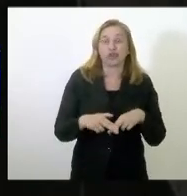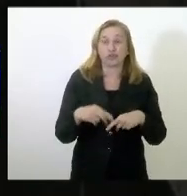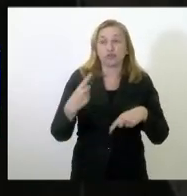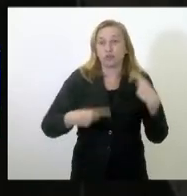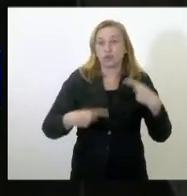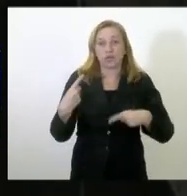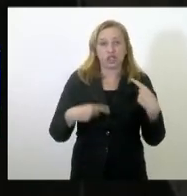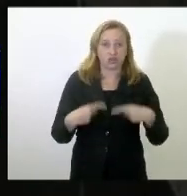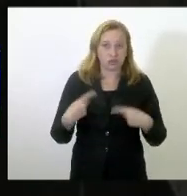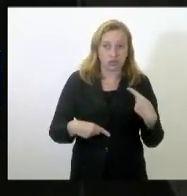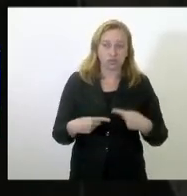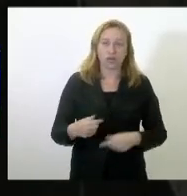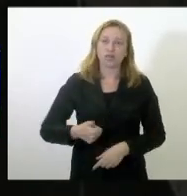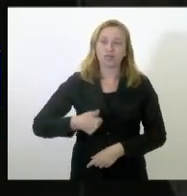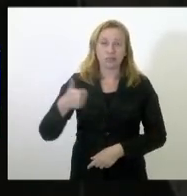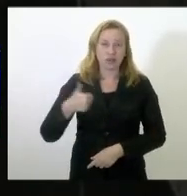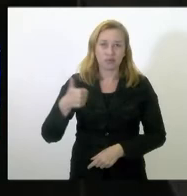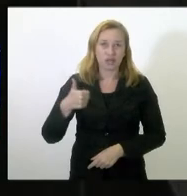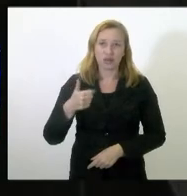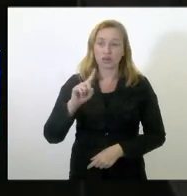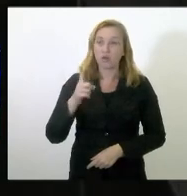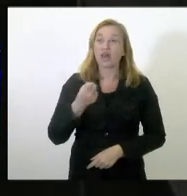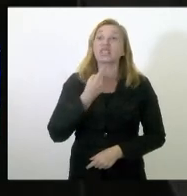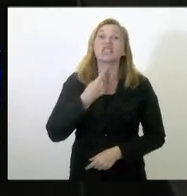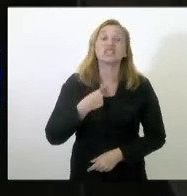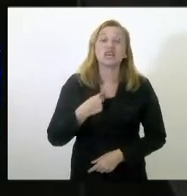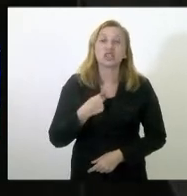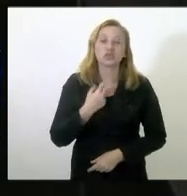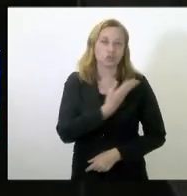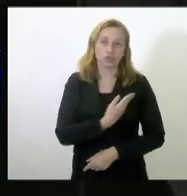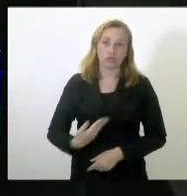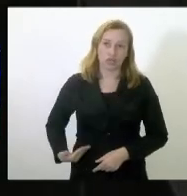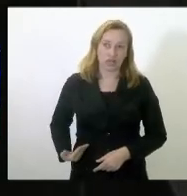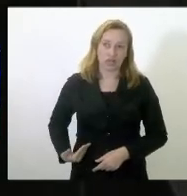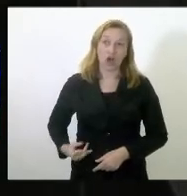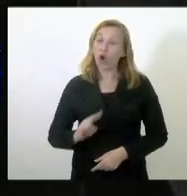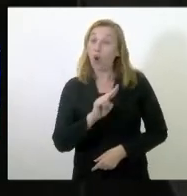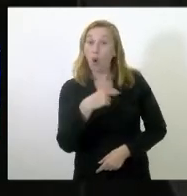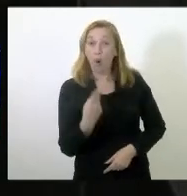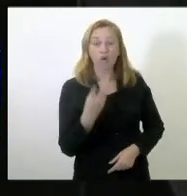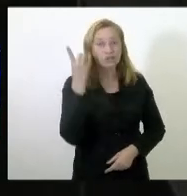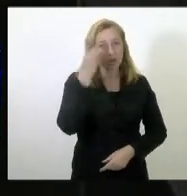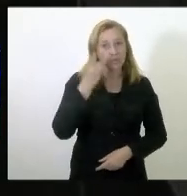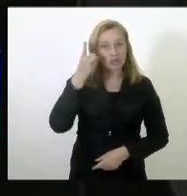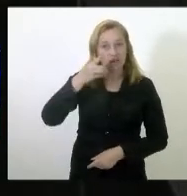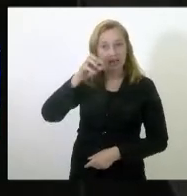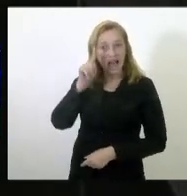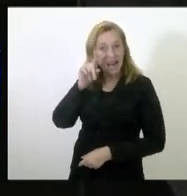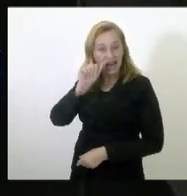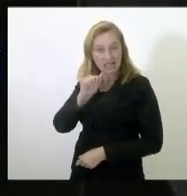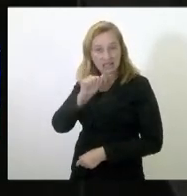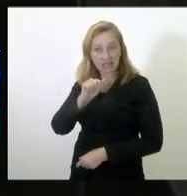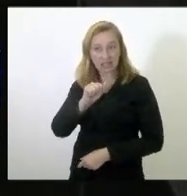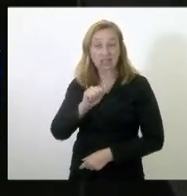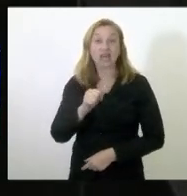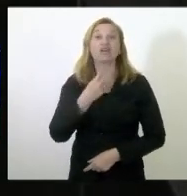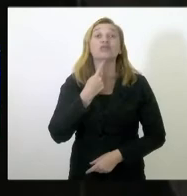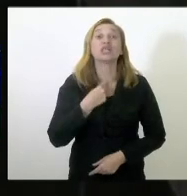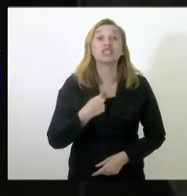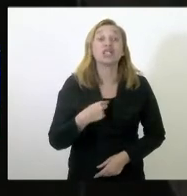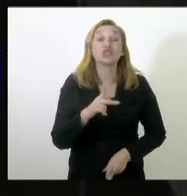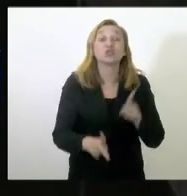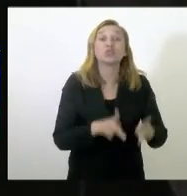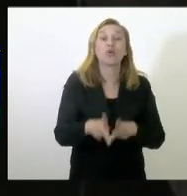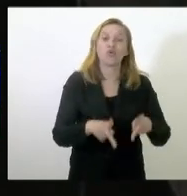políticas. Primeiro, não é a vontade do governador ou a vontade da deputada Ana Passos. É a vontade do